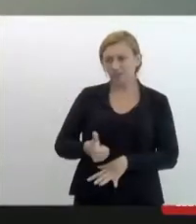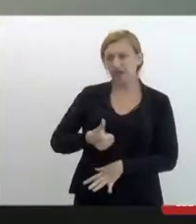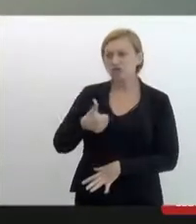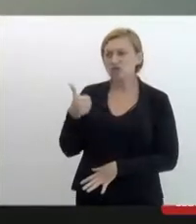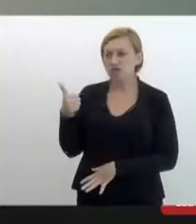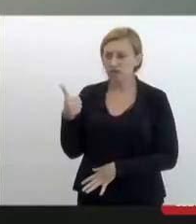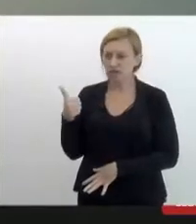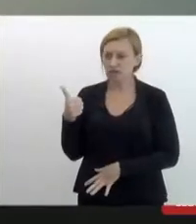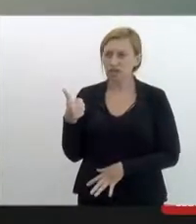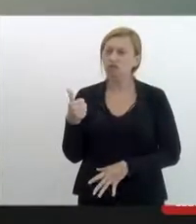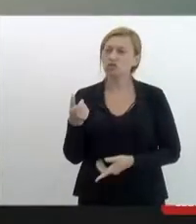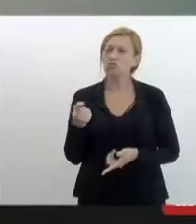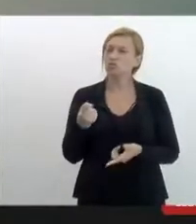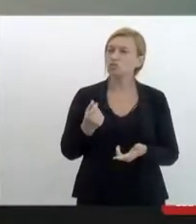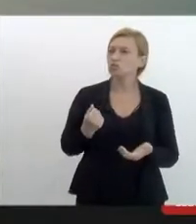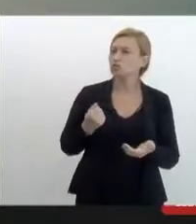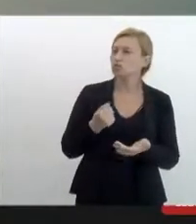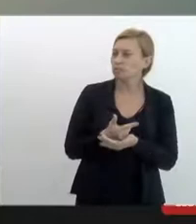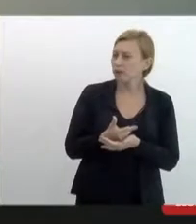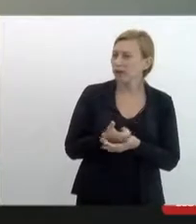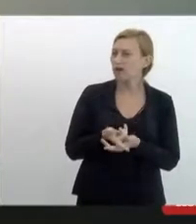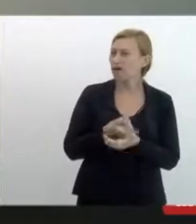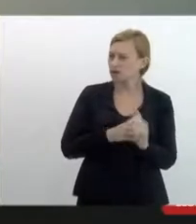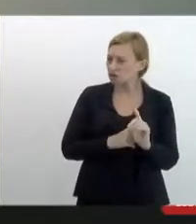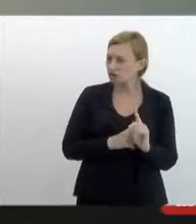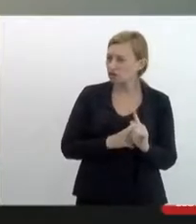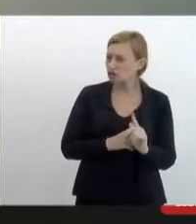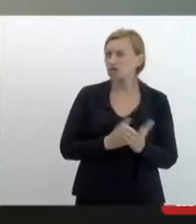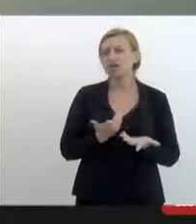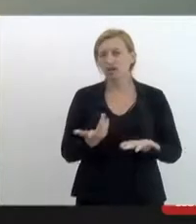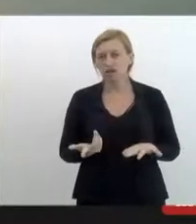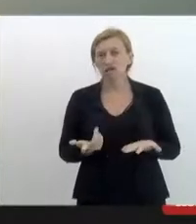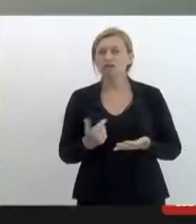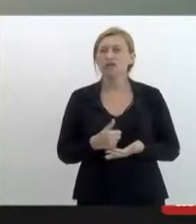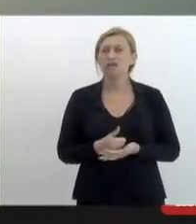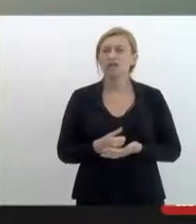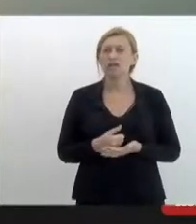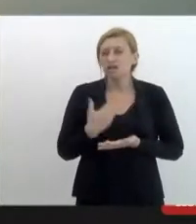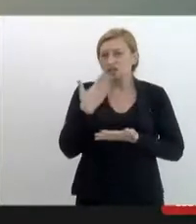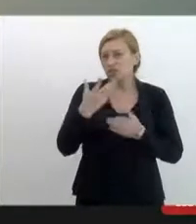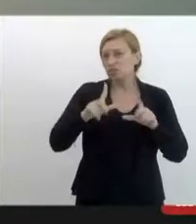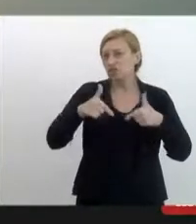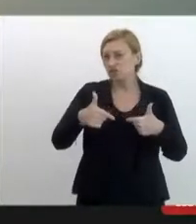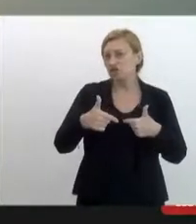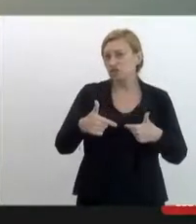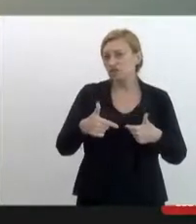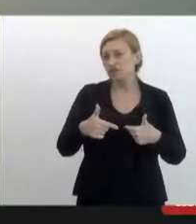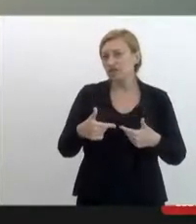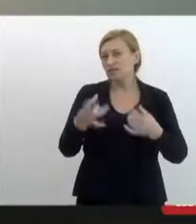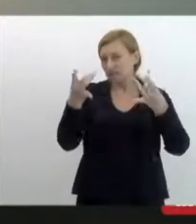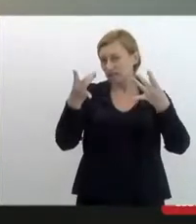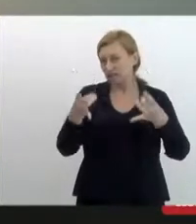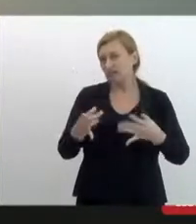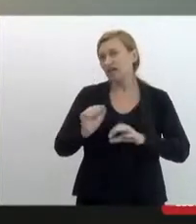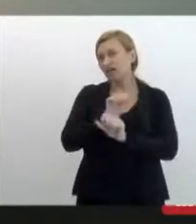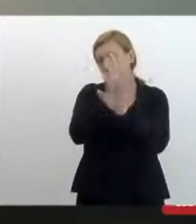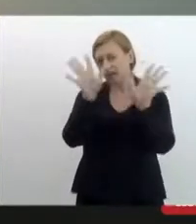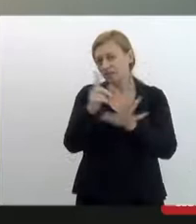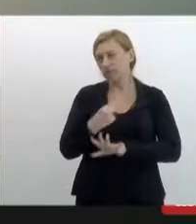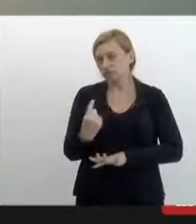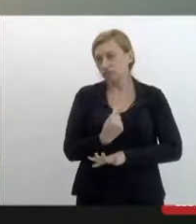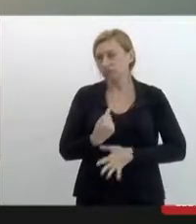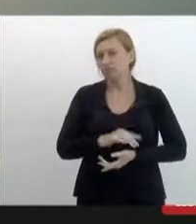se considera devedor quanto mais inadimplente e fraudulento, que esse tipo de situações também tivesse bem, bem claro.